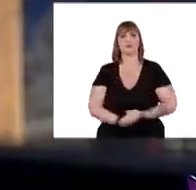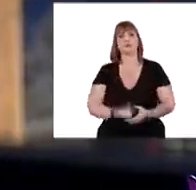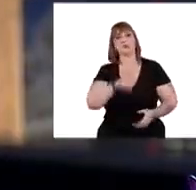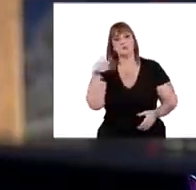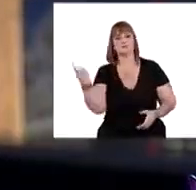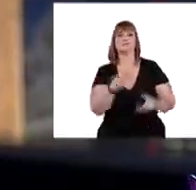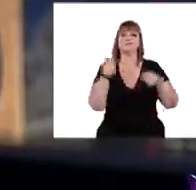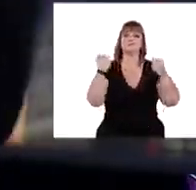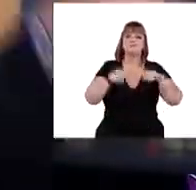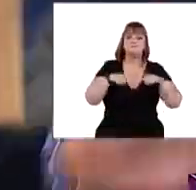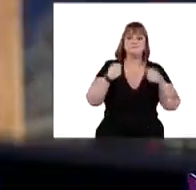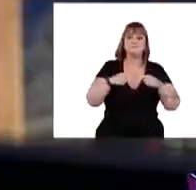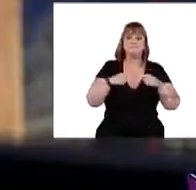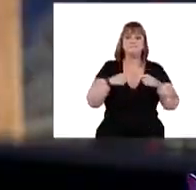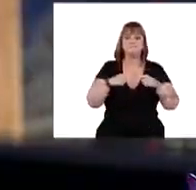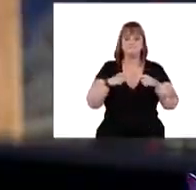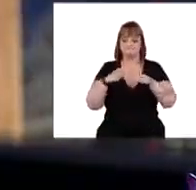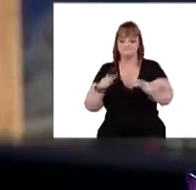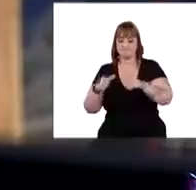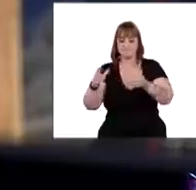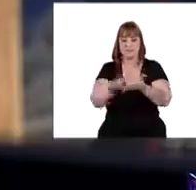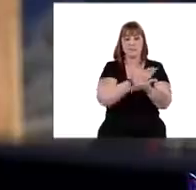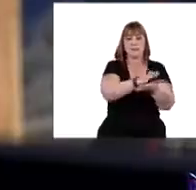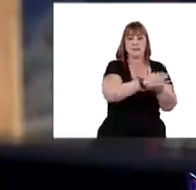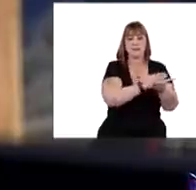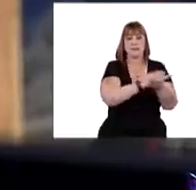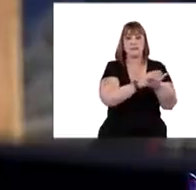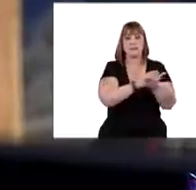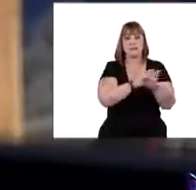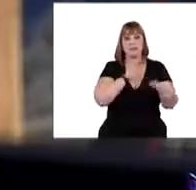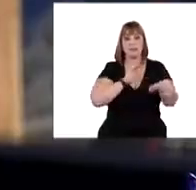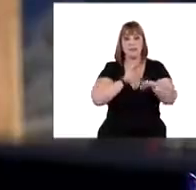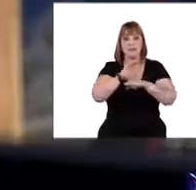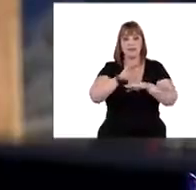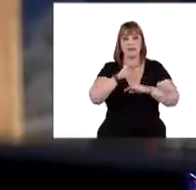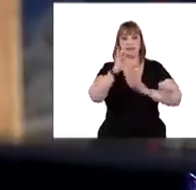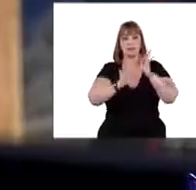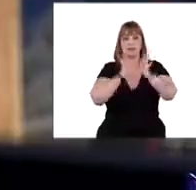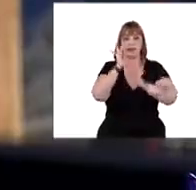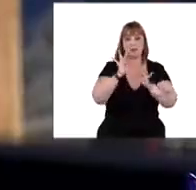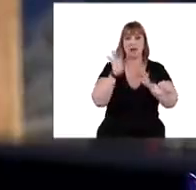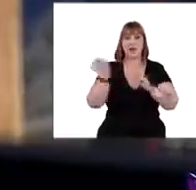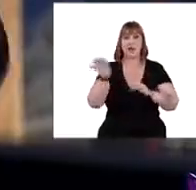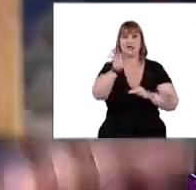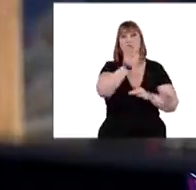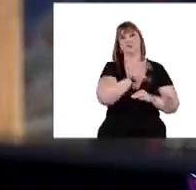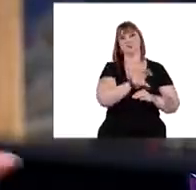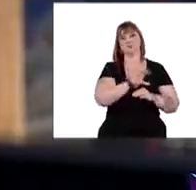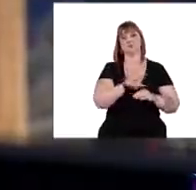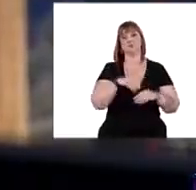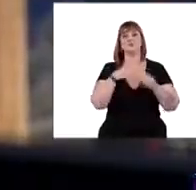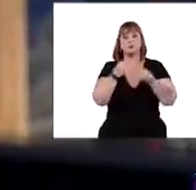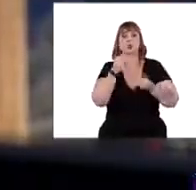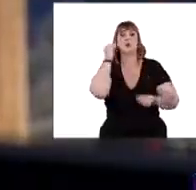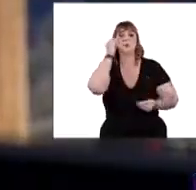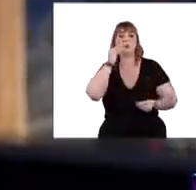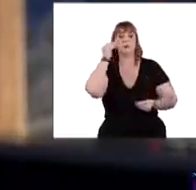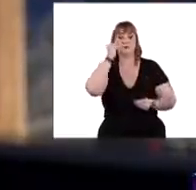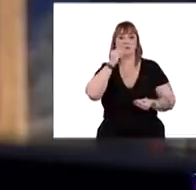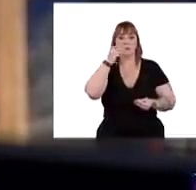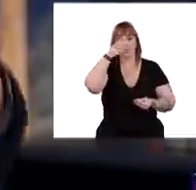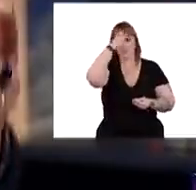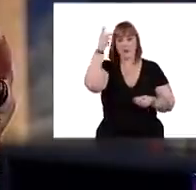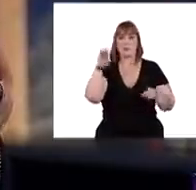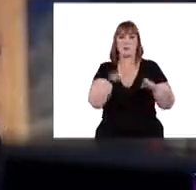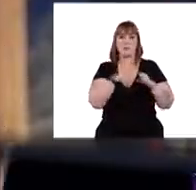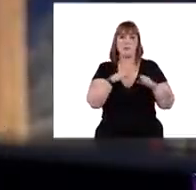nós precisamos descentralizar a terra, fazer investimentos tecnológicos regionalizados e oportunizar que as pessoas do campo ou